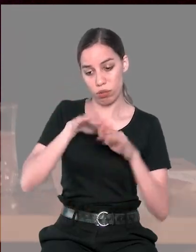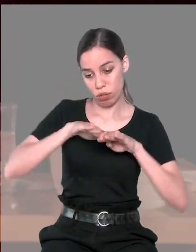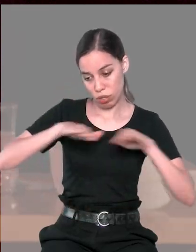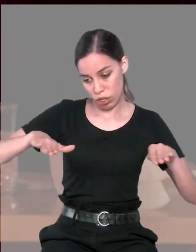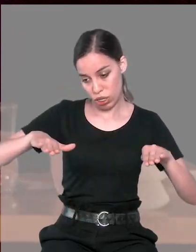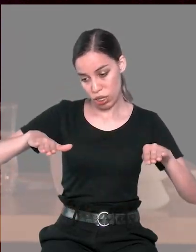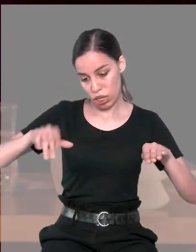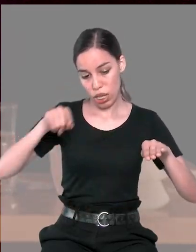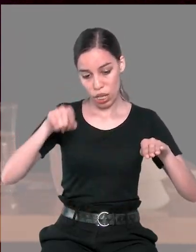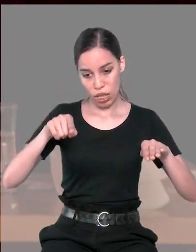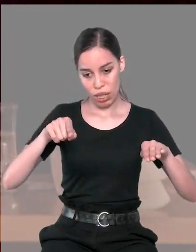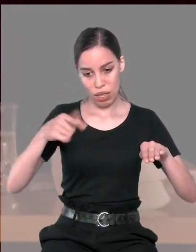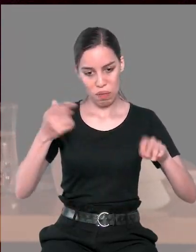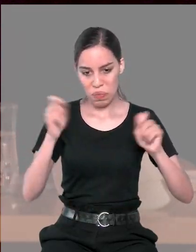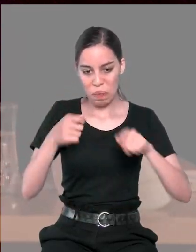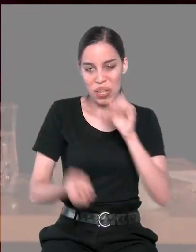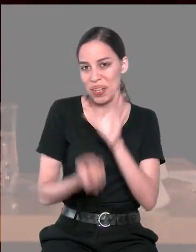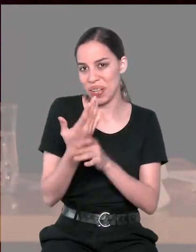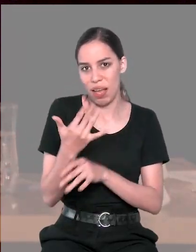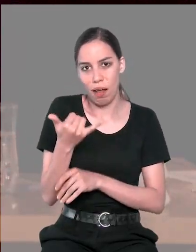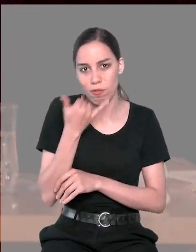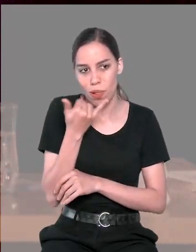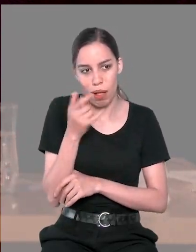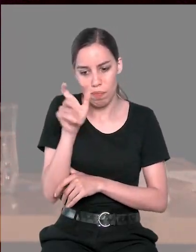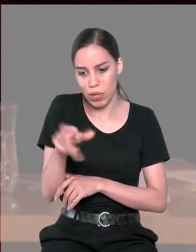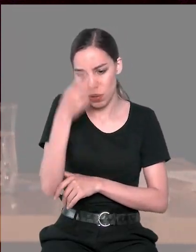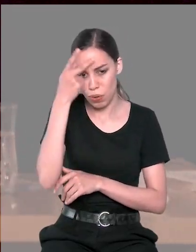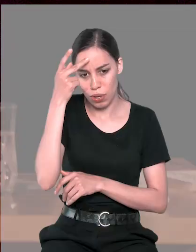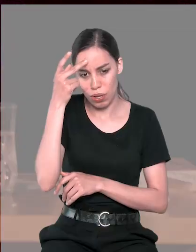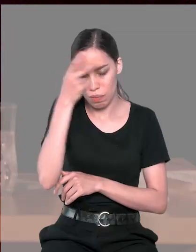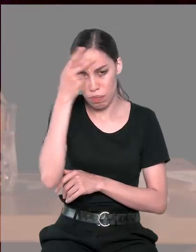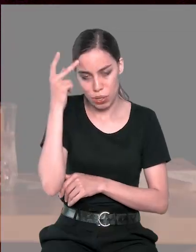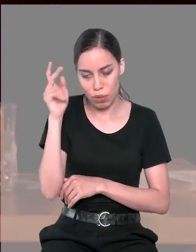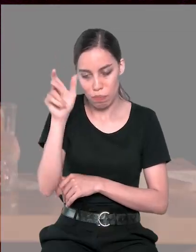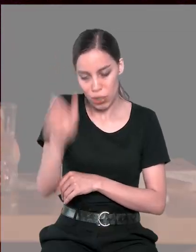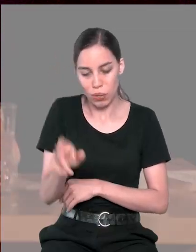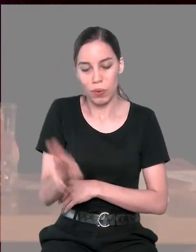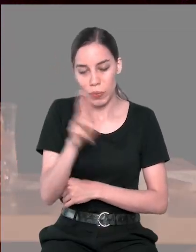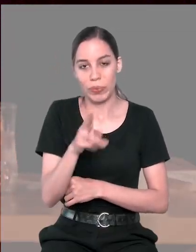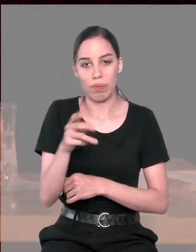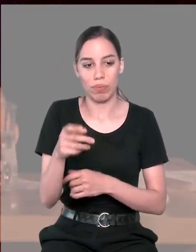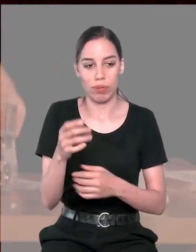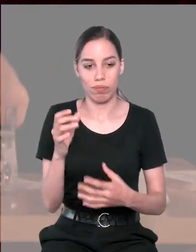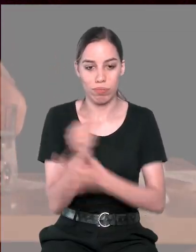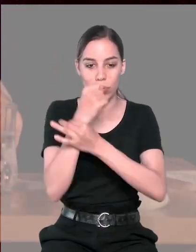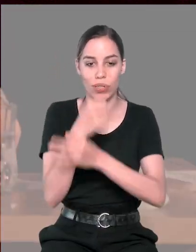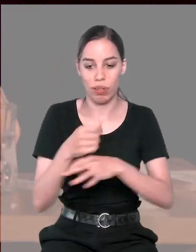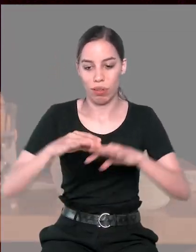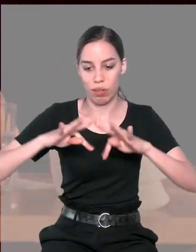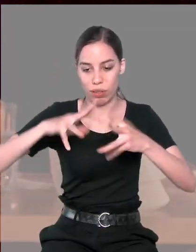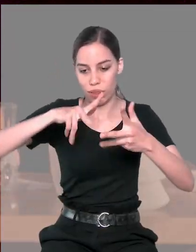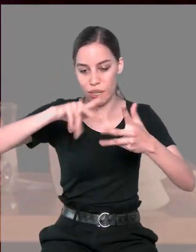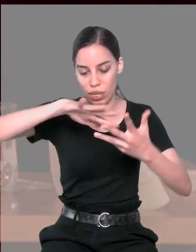celular que o terraplanista está usando para defender que a Terra é plana. Eu adoro isso. Porque, de fato, o